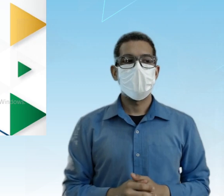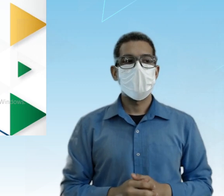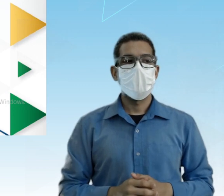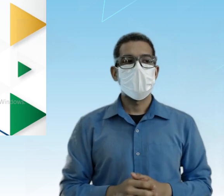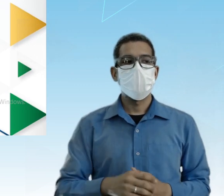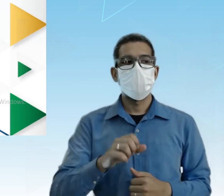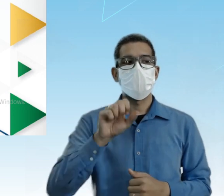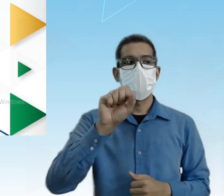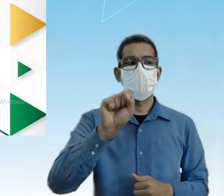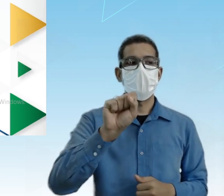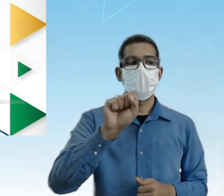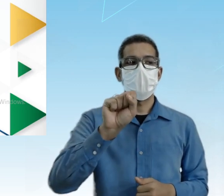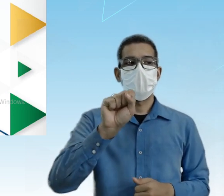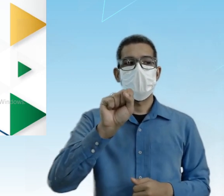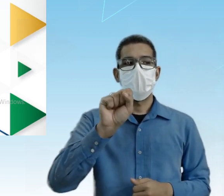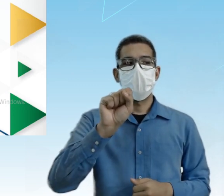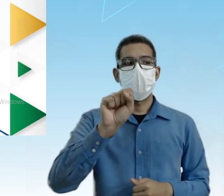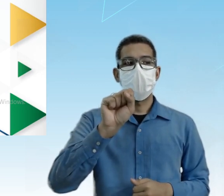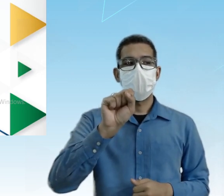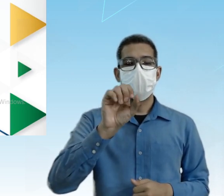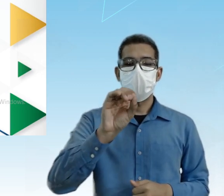com